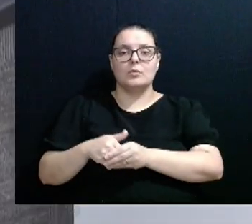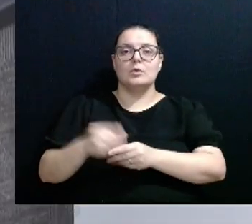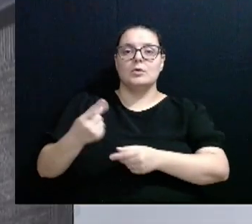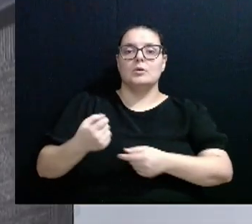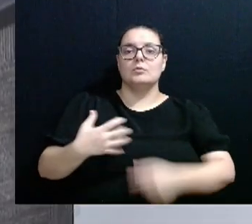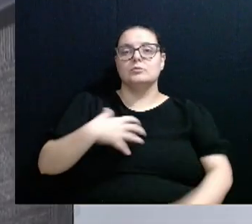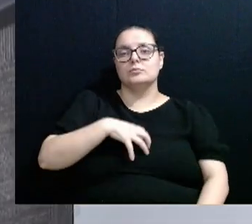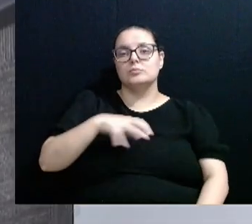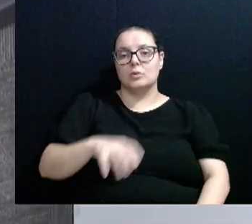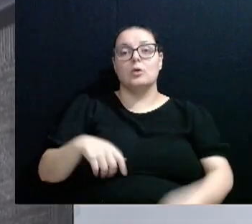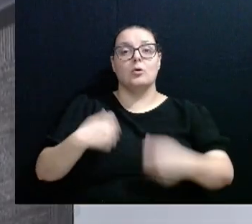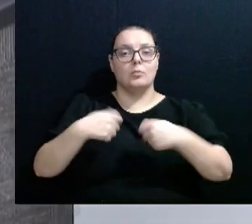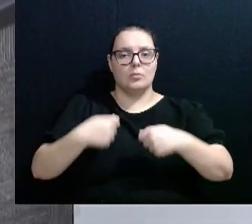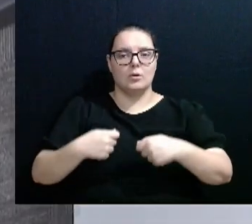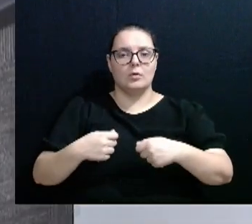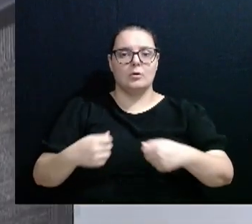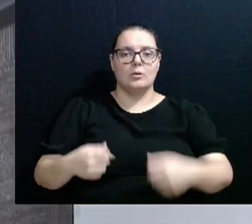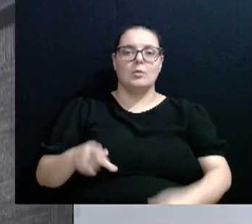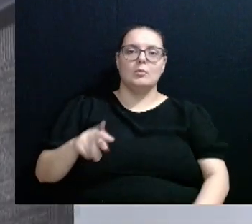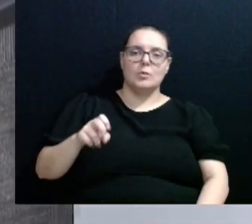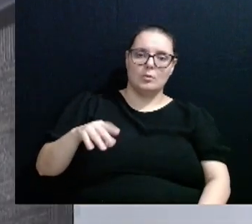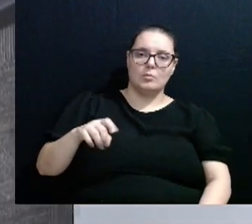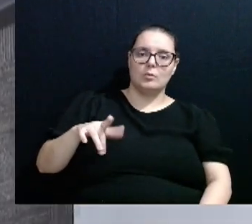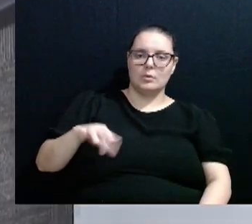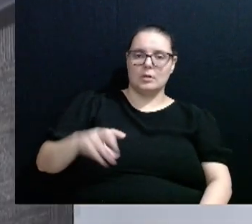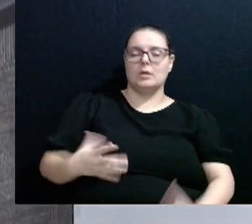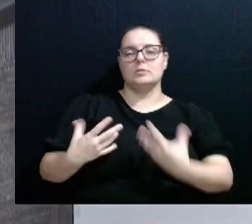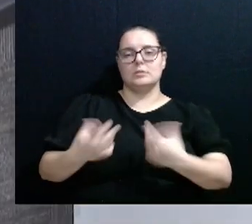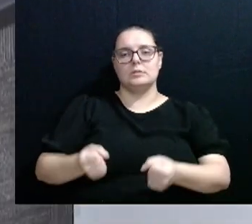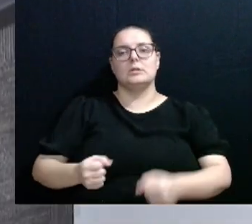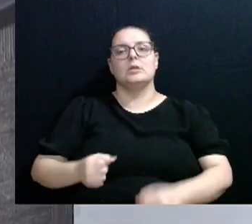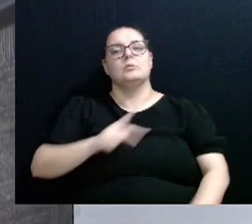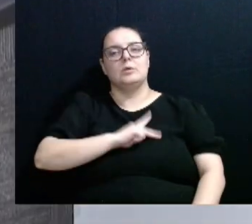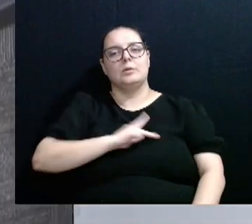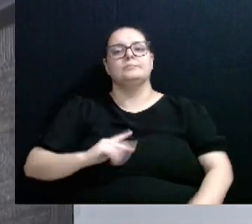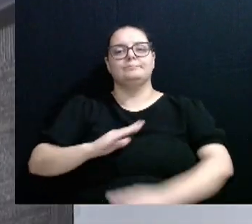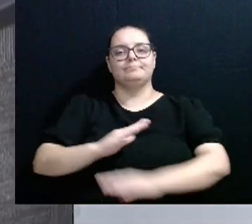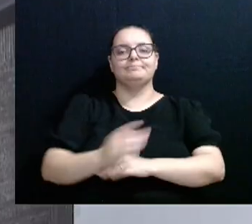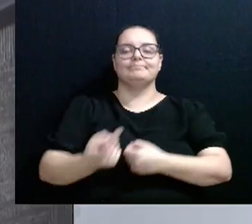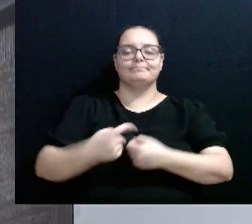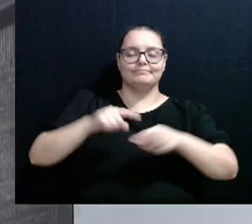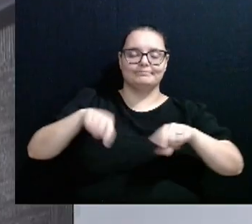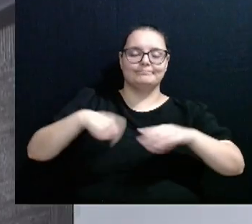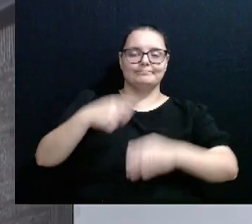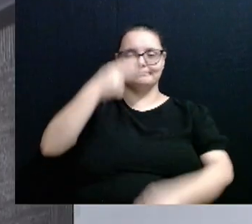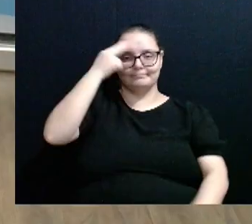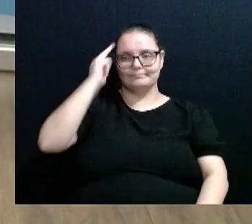ser promulgado pela presidência da Câmara. É com você no estúdio, Gabriel.